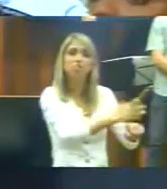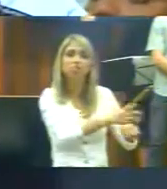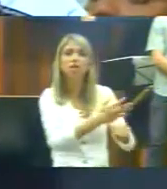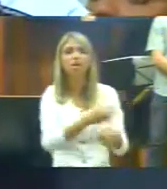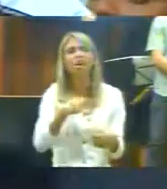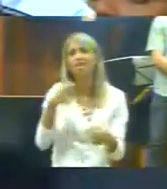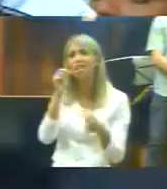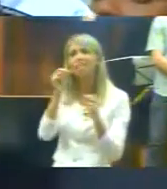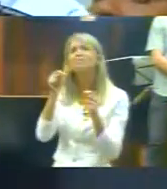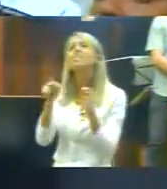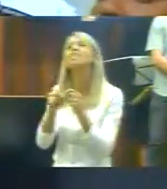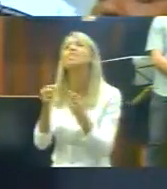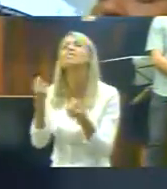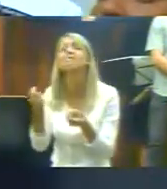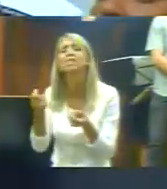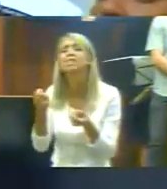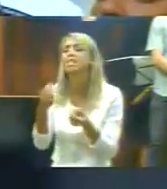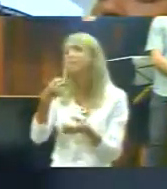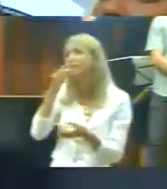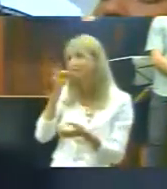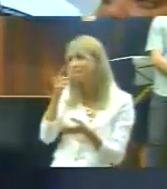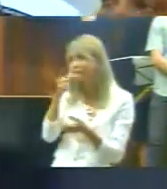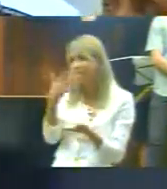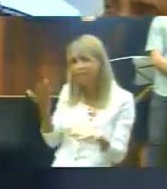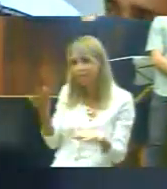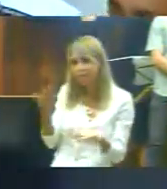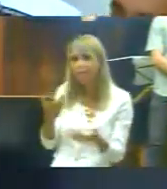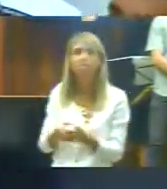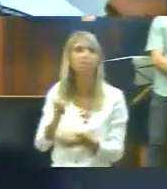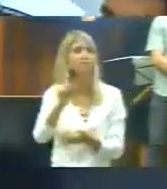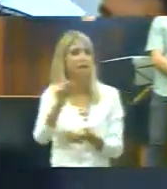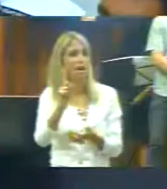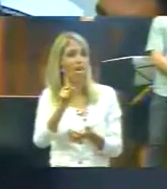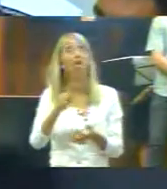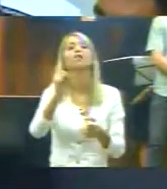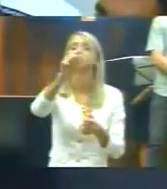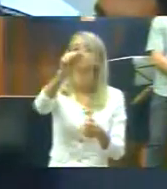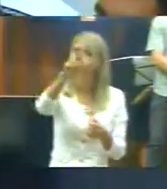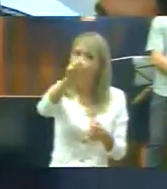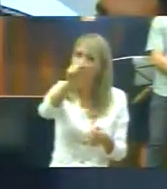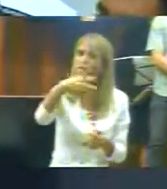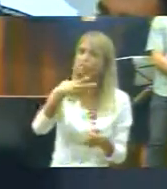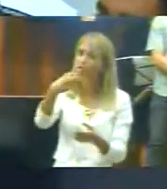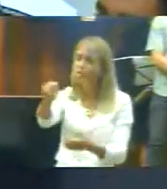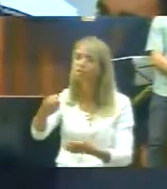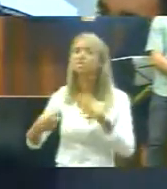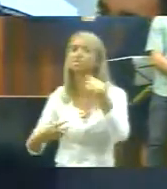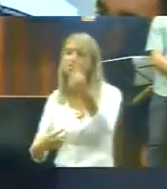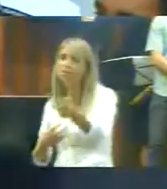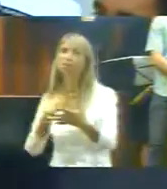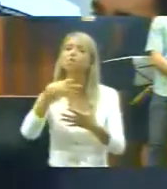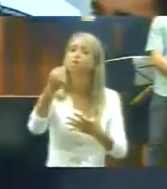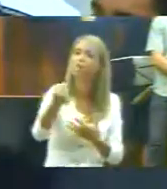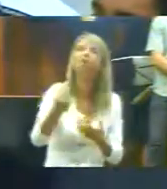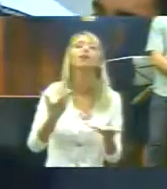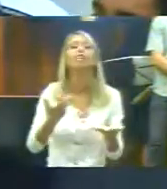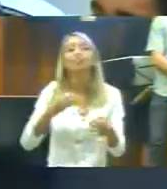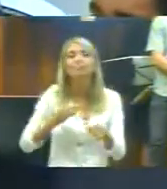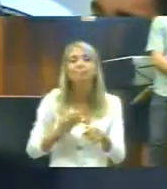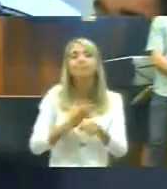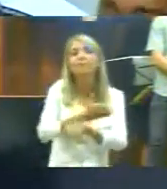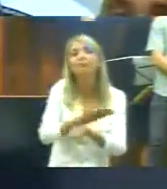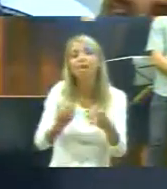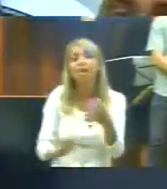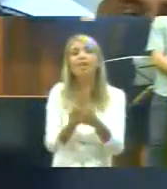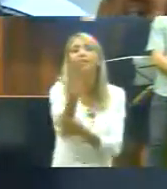para cada vereador, tomando água em café. Aí a escola foi encorajando, a Sara foi encorajando, então a gente criou essa motivação dentro de nós.